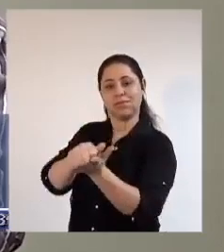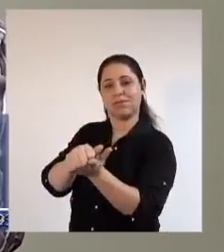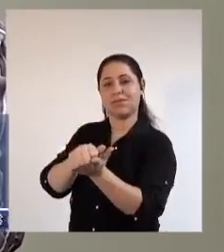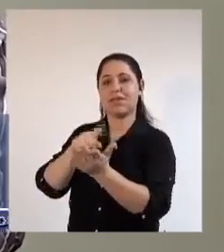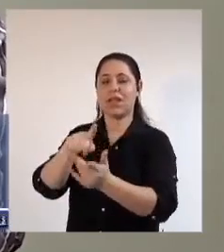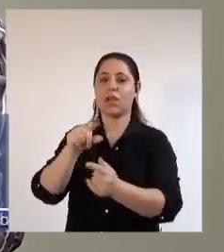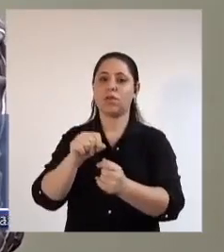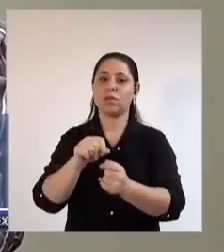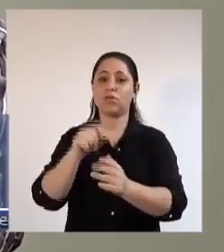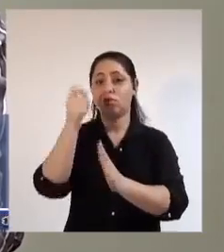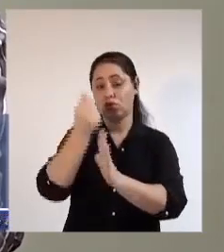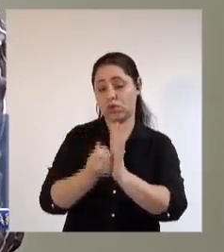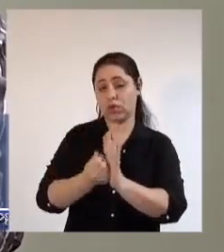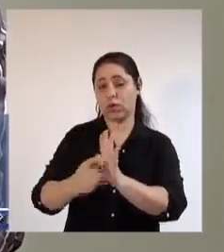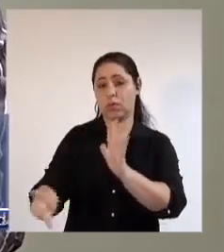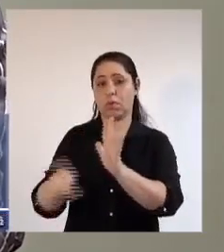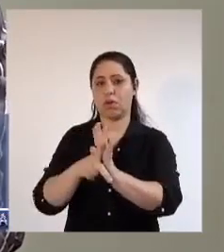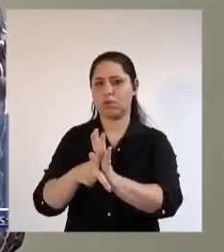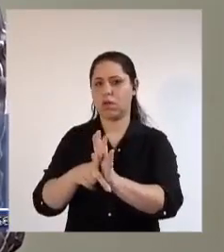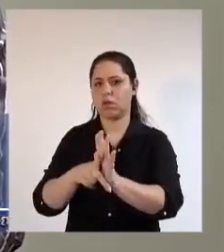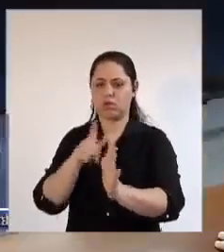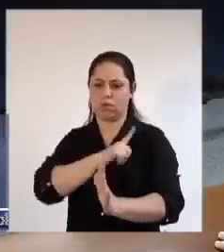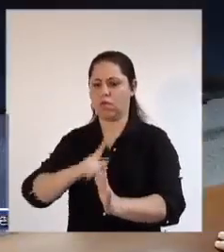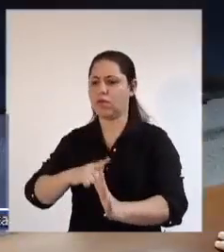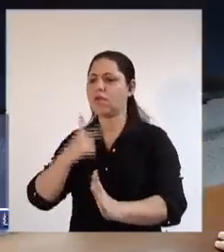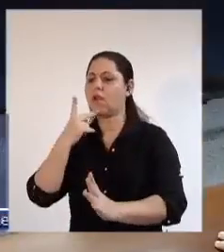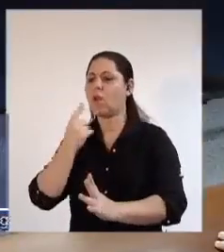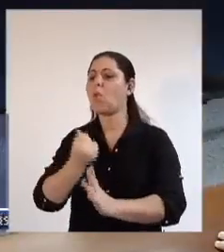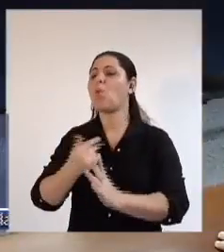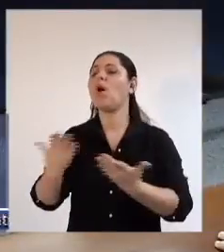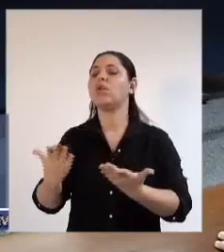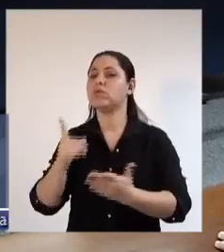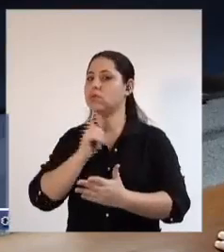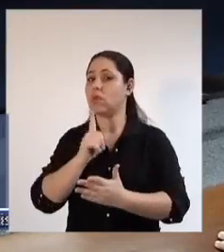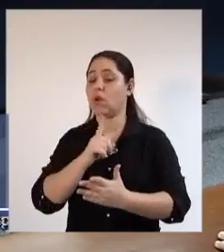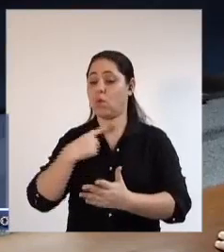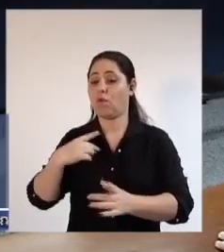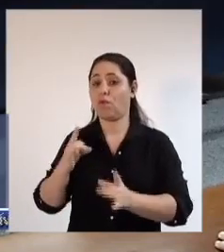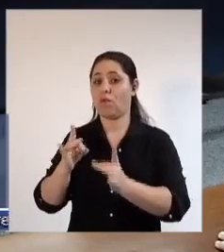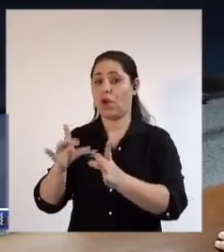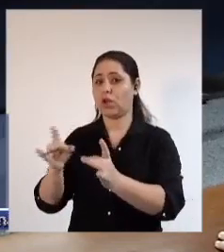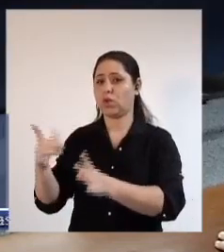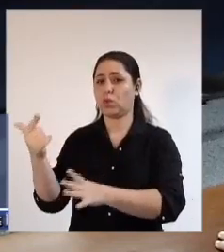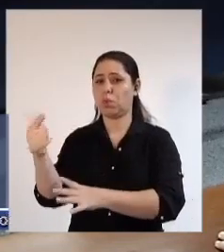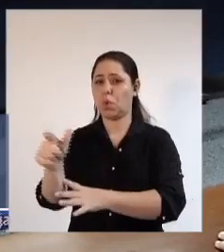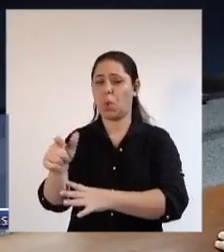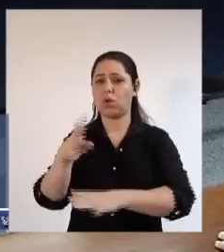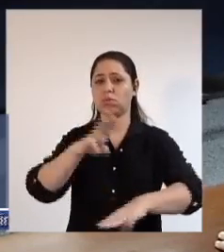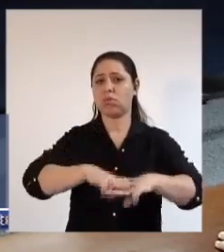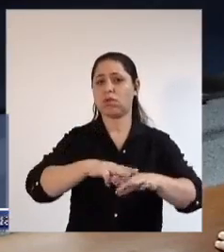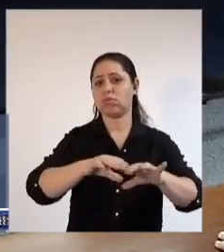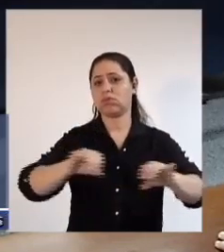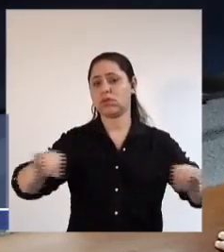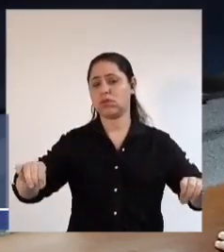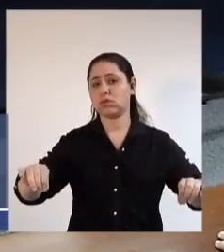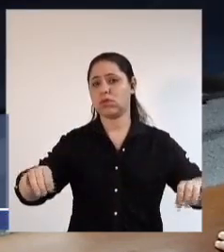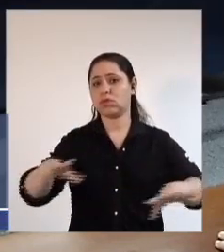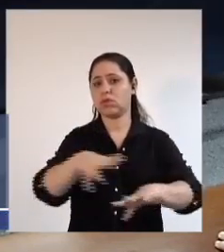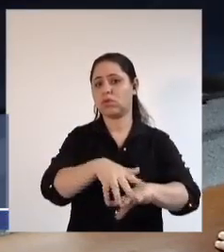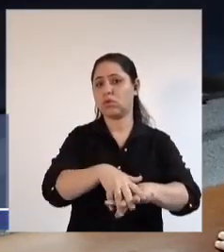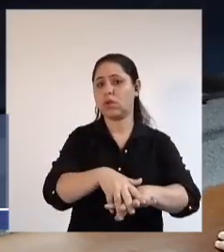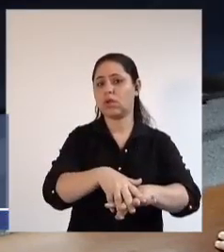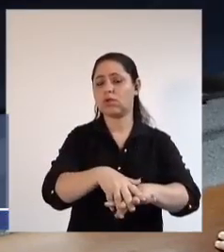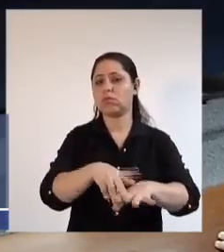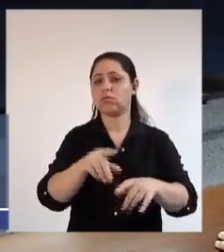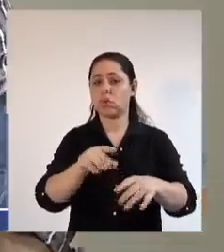preço de mercado não é o governo vai colocar pressão minha terra vendo pro outro que está lá em maracaju e sidrolândia produzido por que não vou recuperar